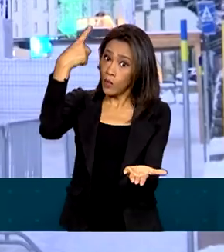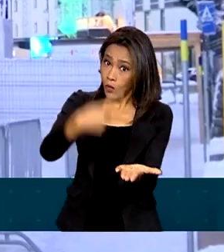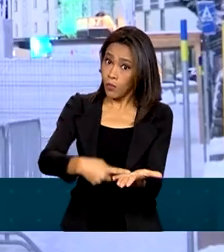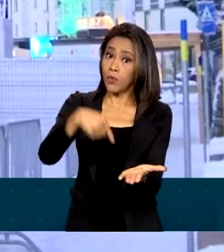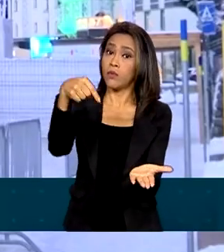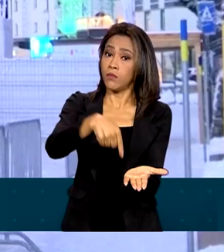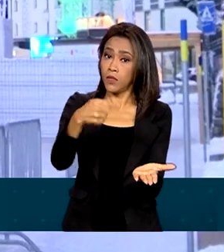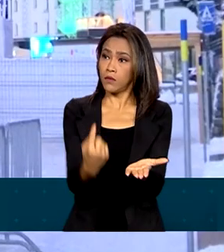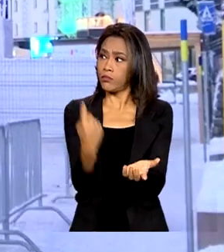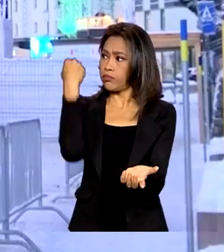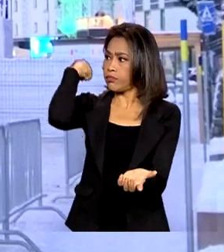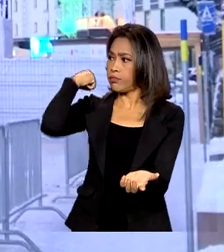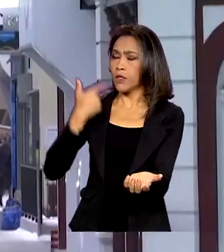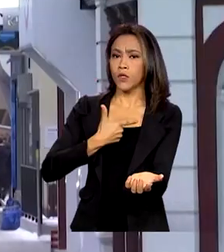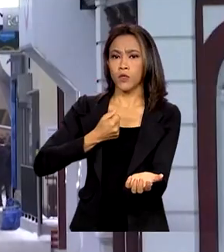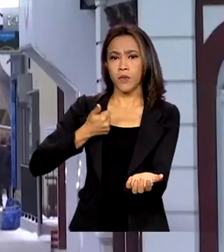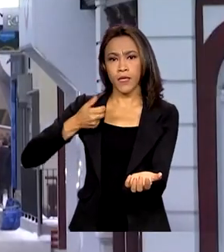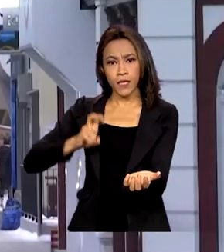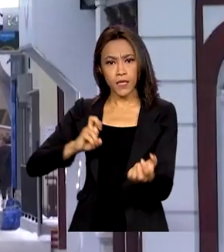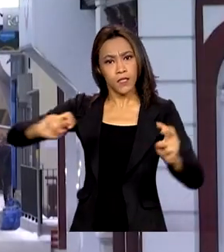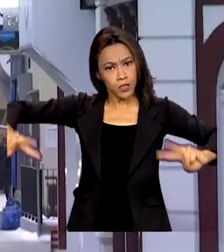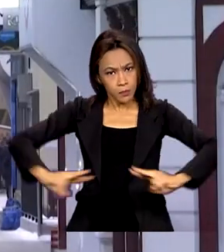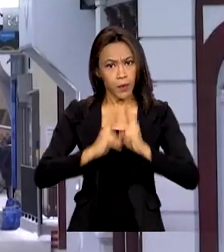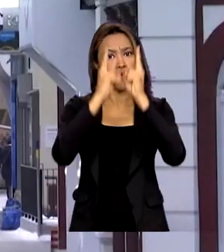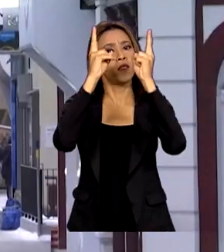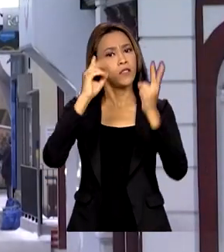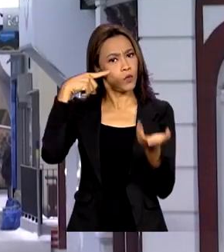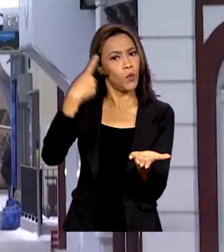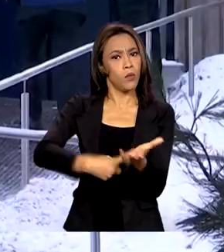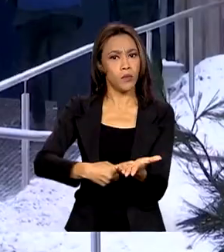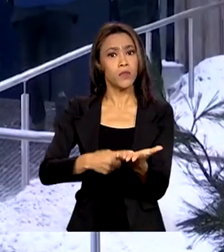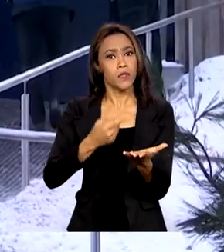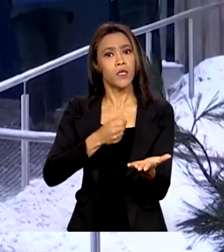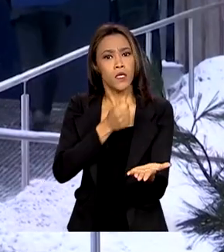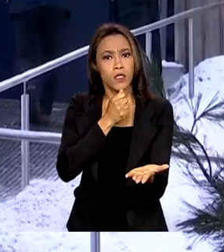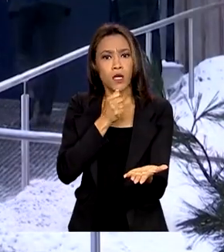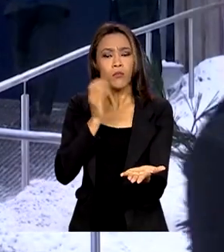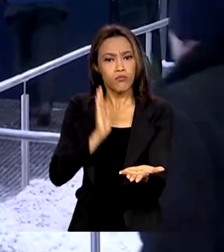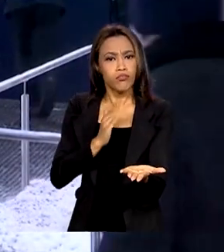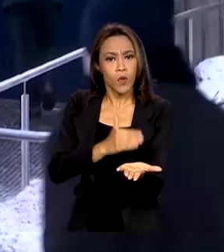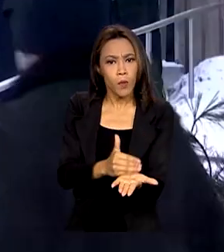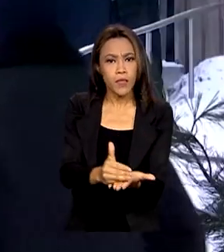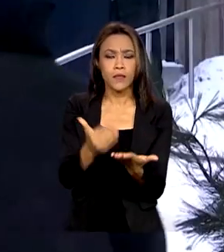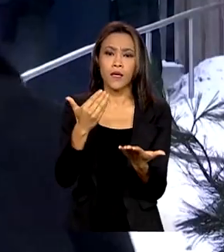fechado em 2015 e deveria começar a ser pago a partir de 2020